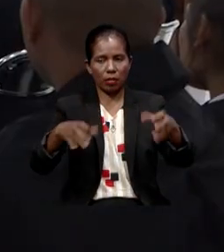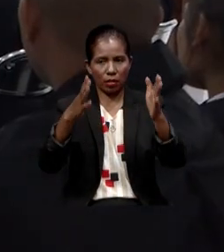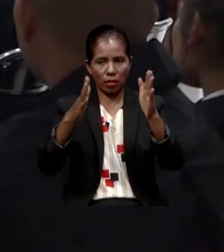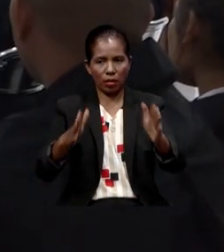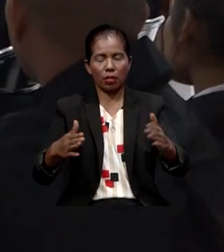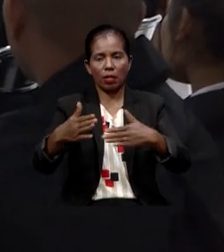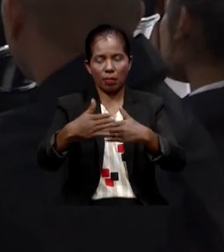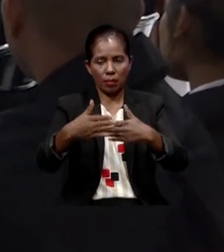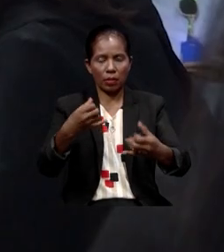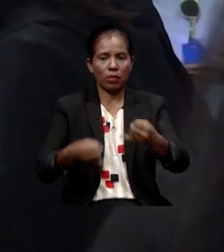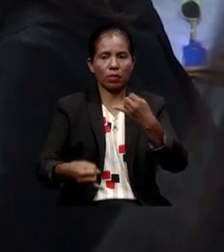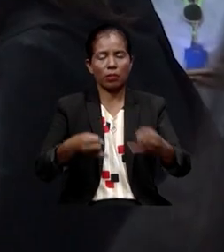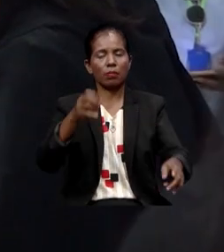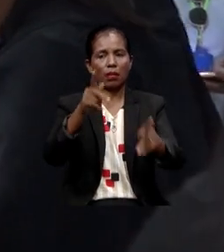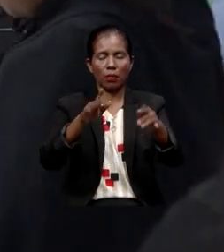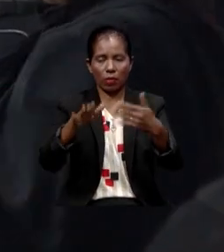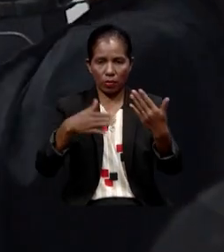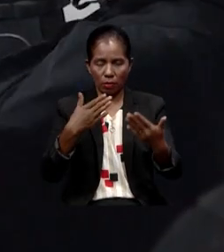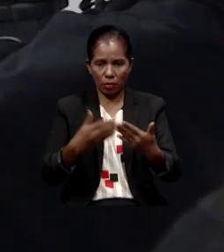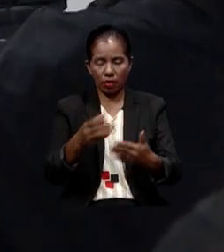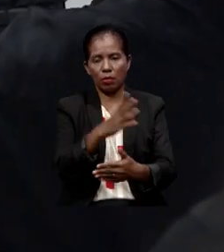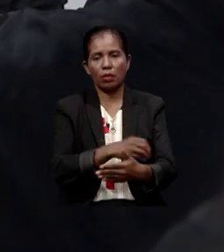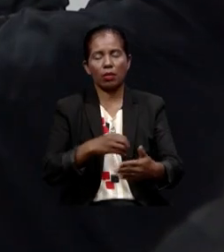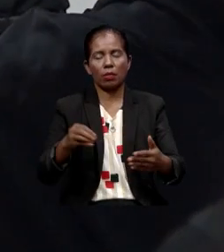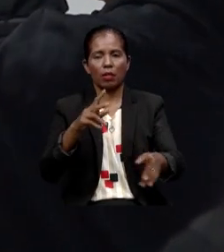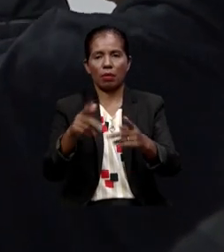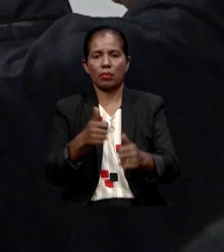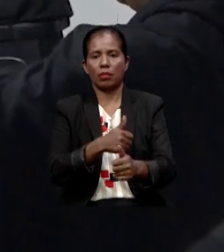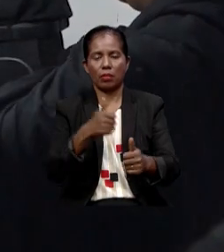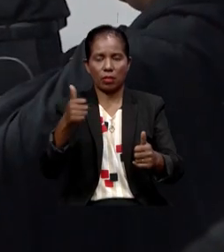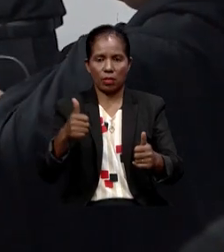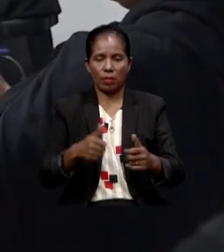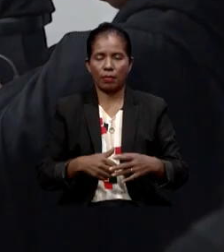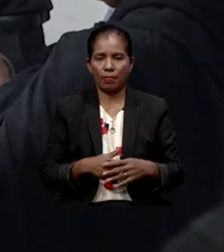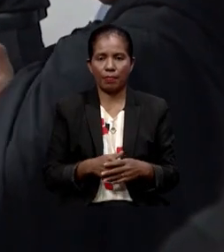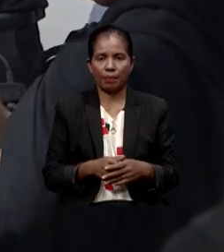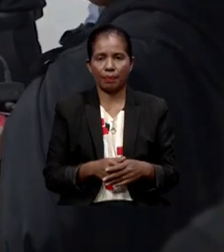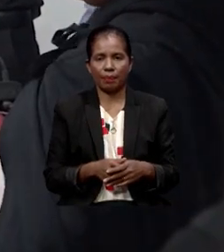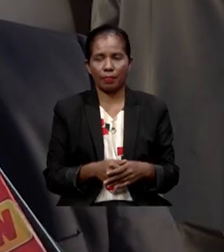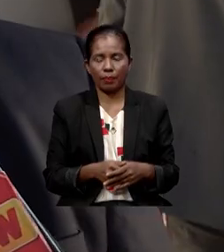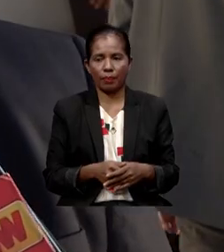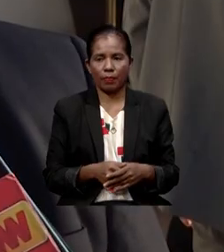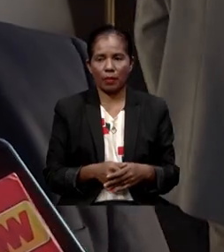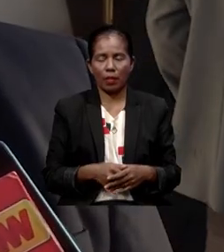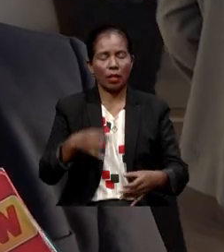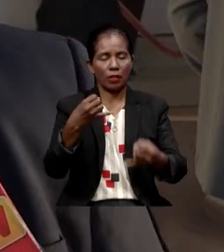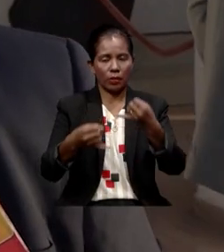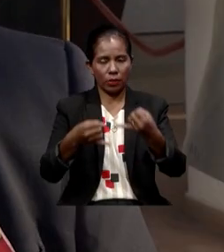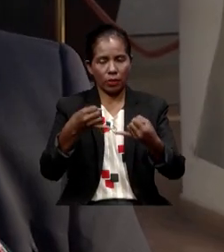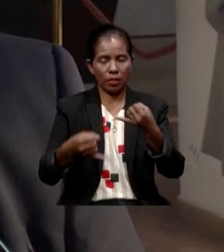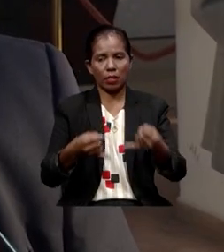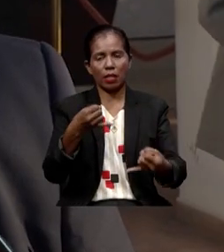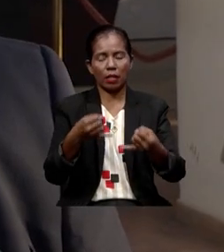onde há basic justiça para a comunidade ou eficiente e eficaz. Bom, reforma do setor justiça nema que dará reforma